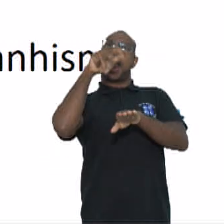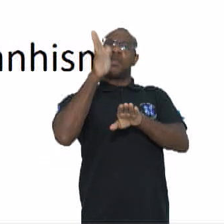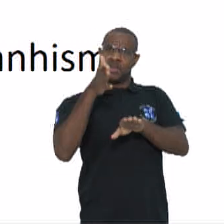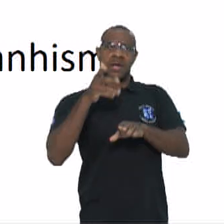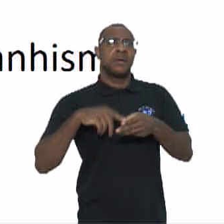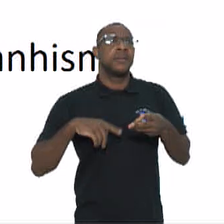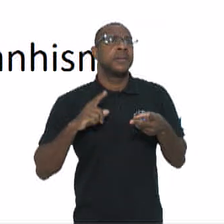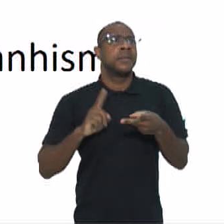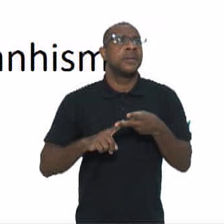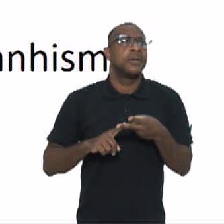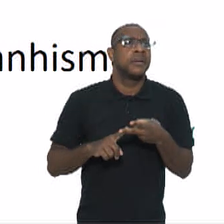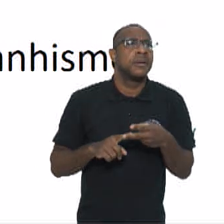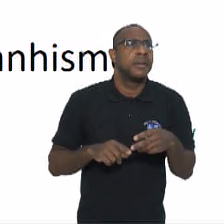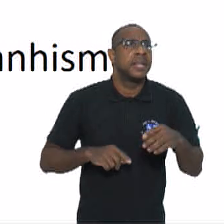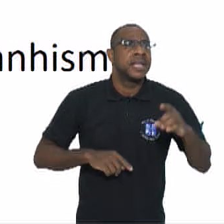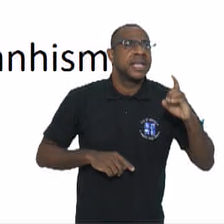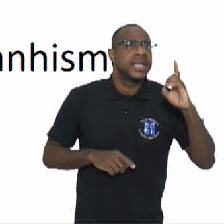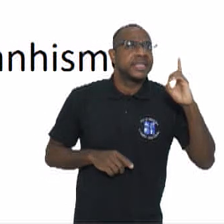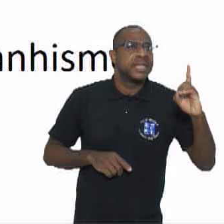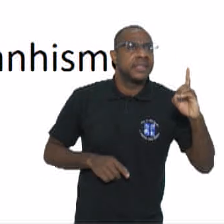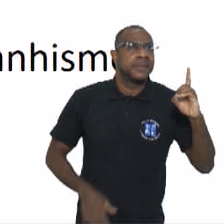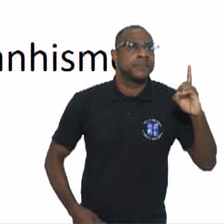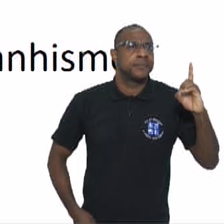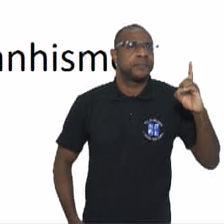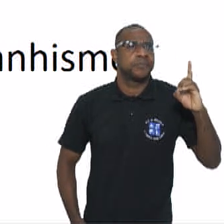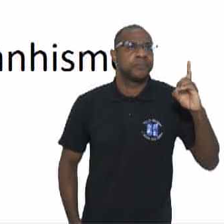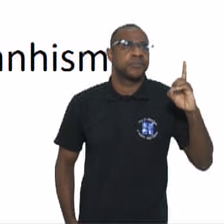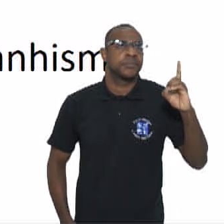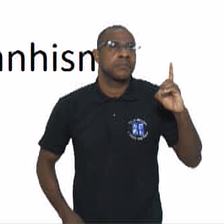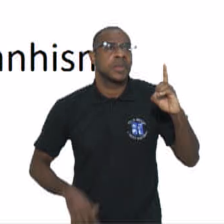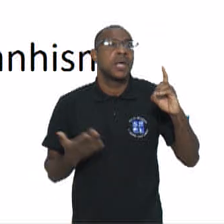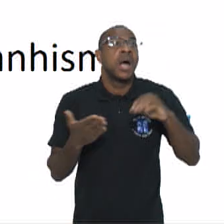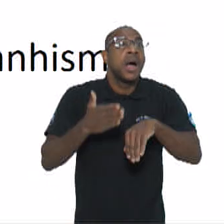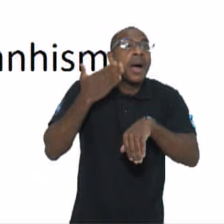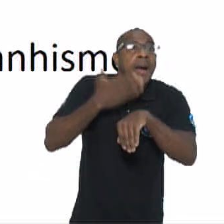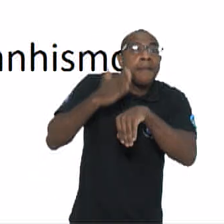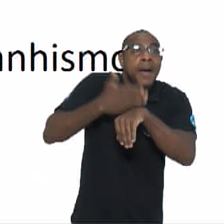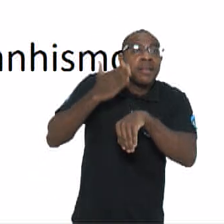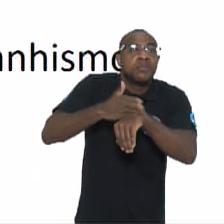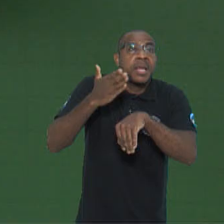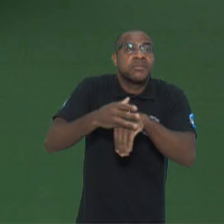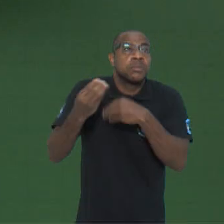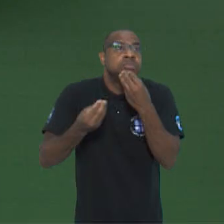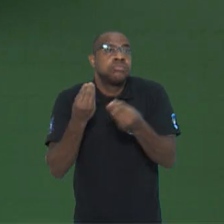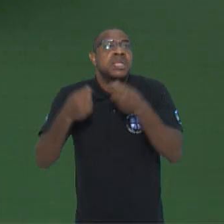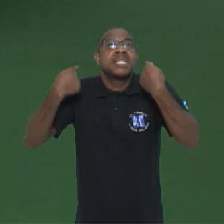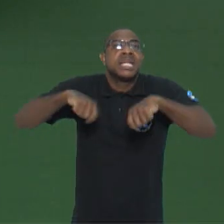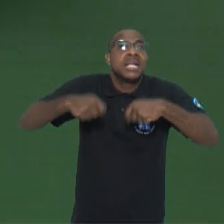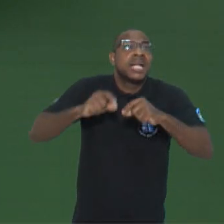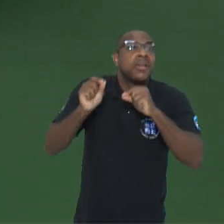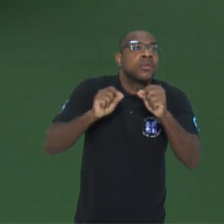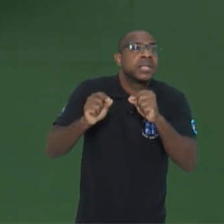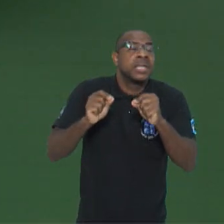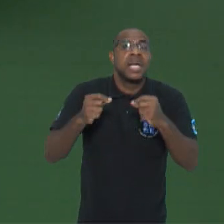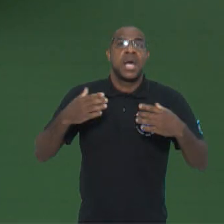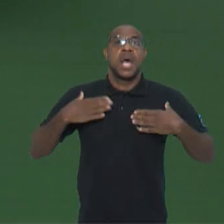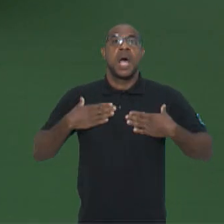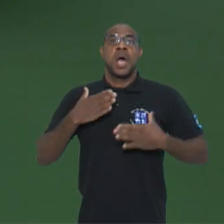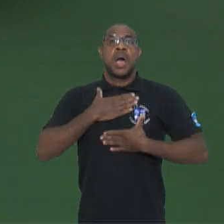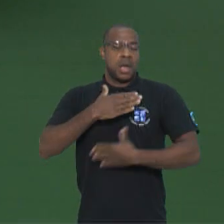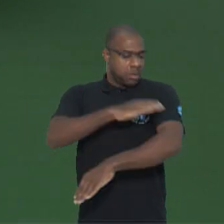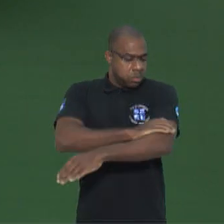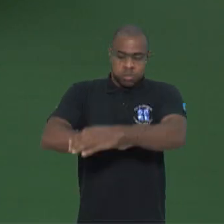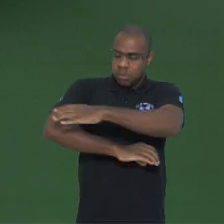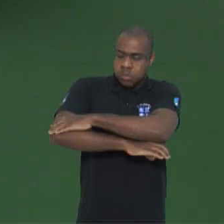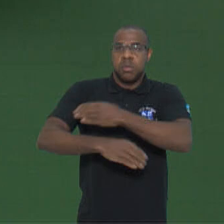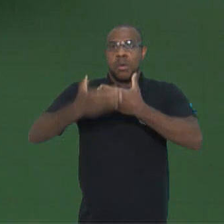E, quais os impactos ambientais da prática do montanhismo e como reduzir esses impactos? Então, um tempinho para você refletir sobre essas